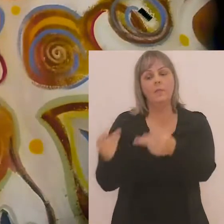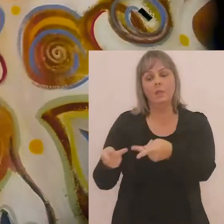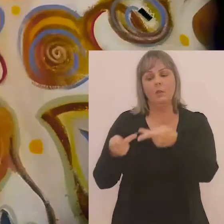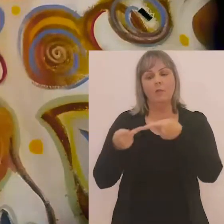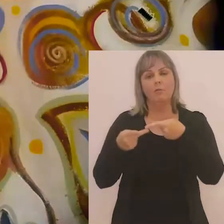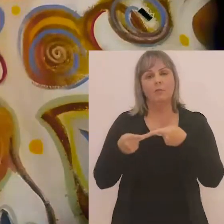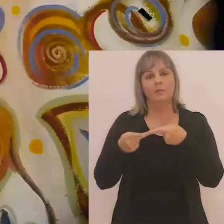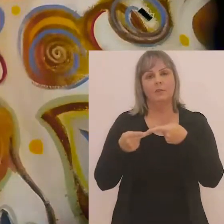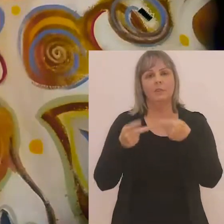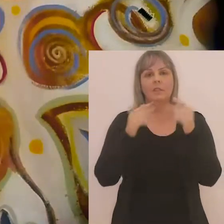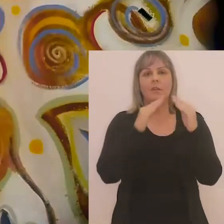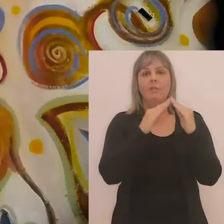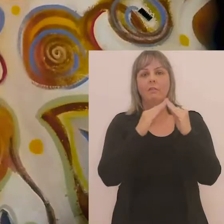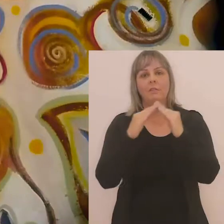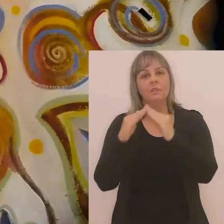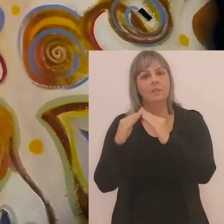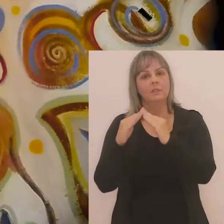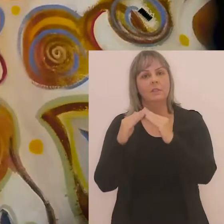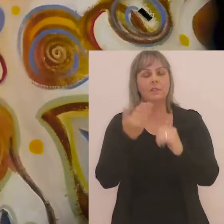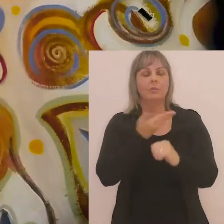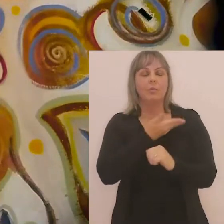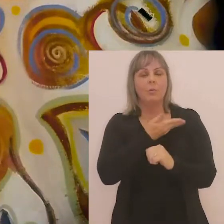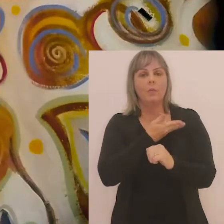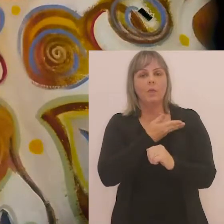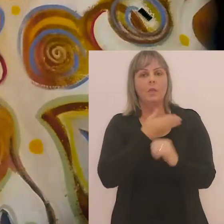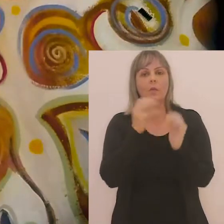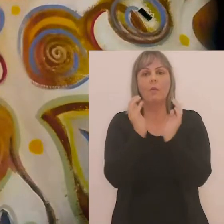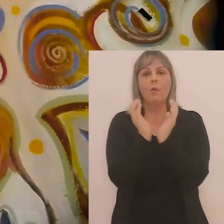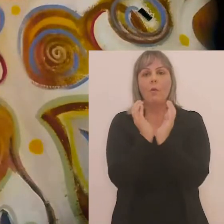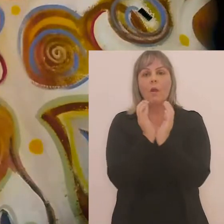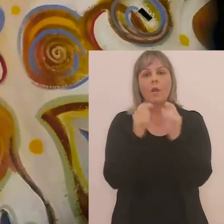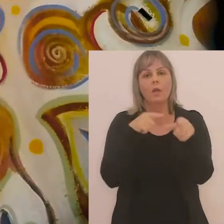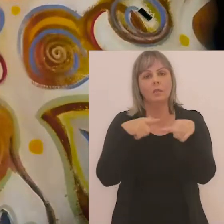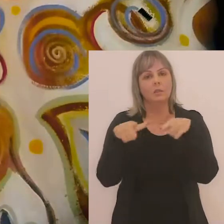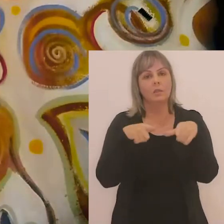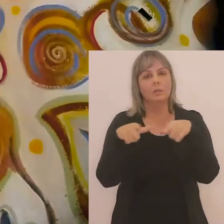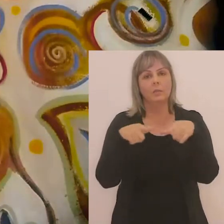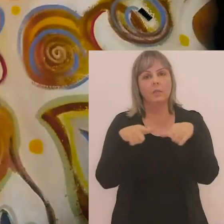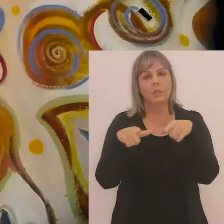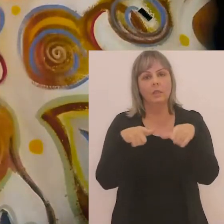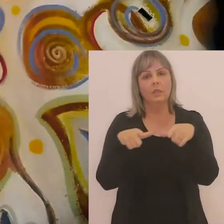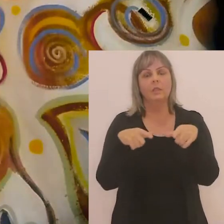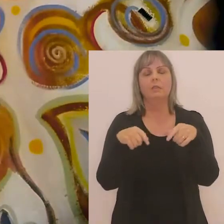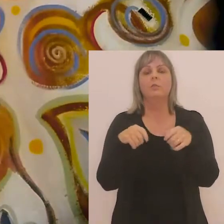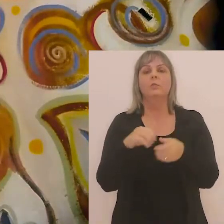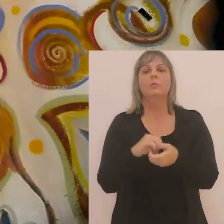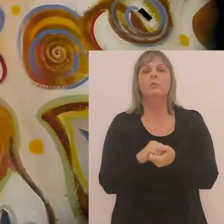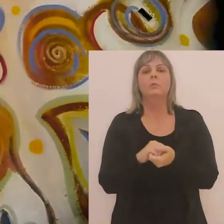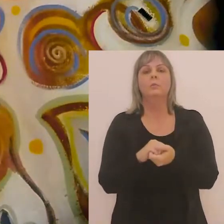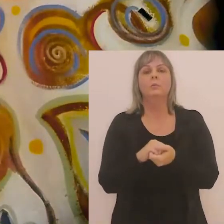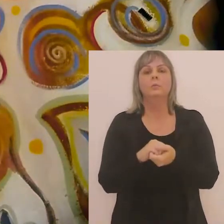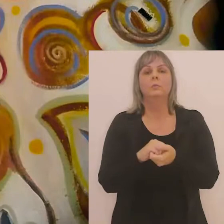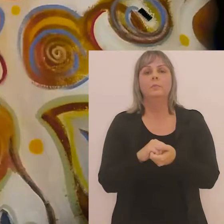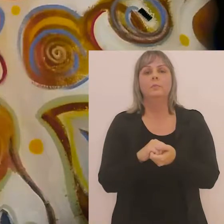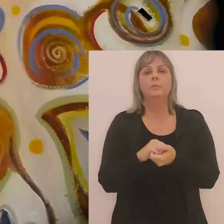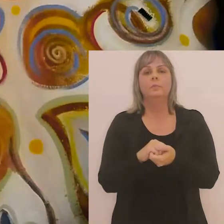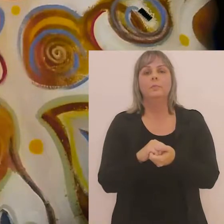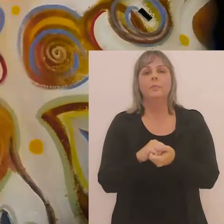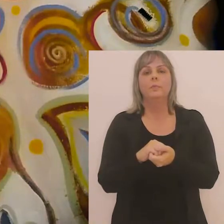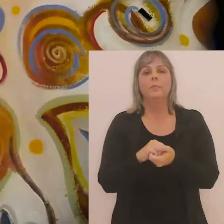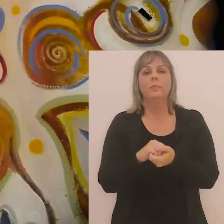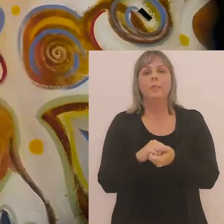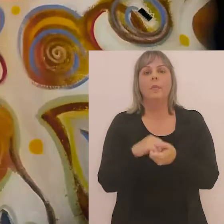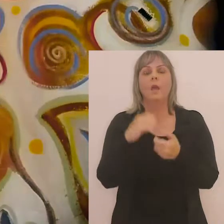em núcleos familiares onde se convida um vizinho um amigo